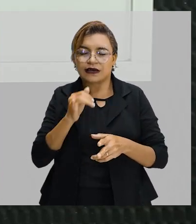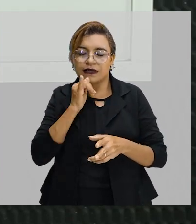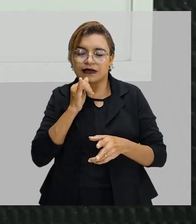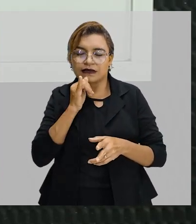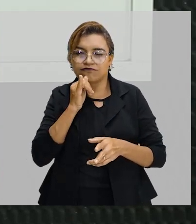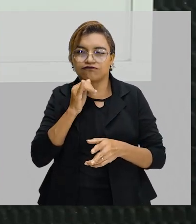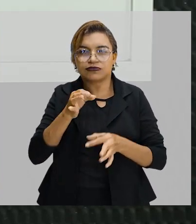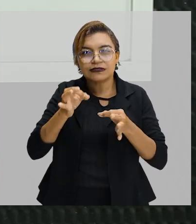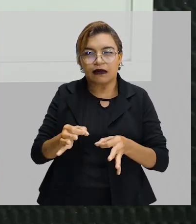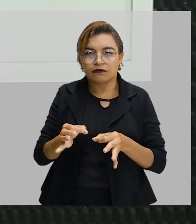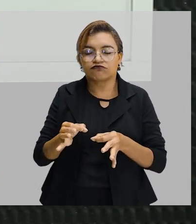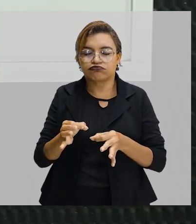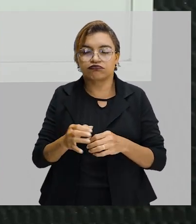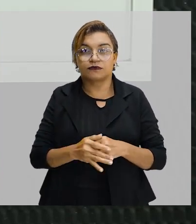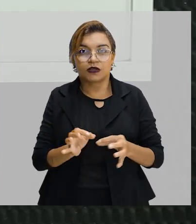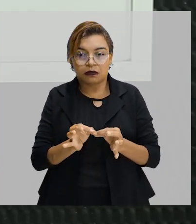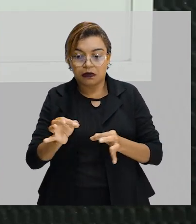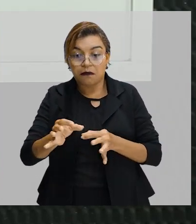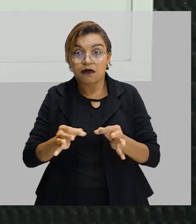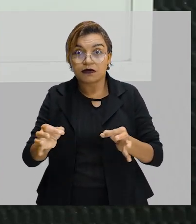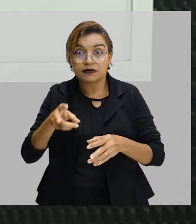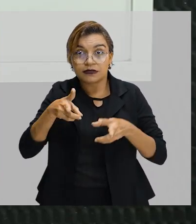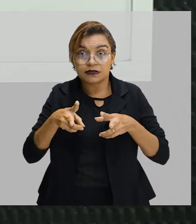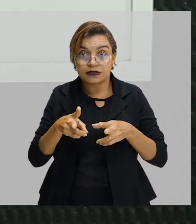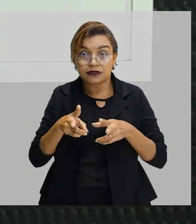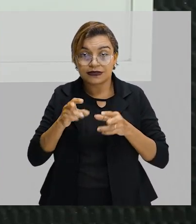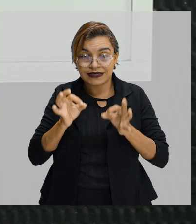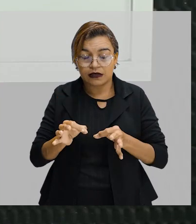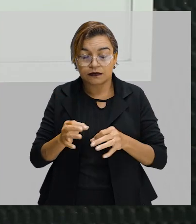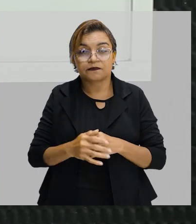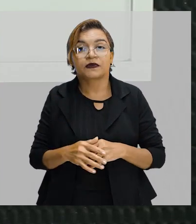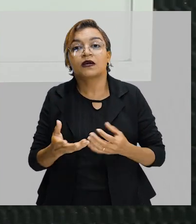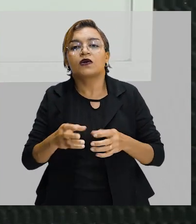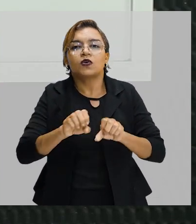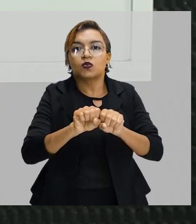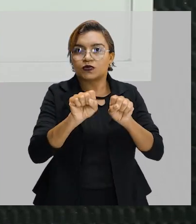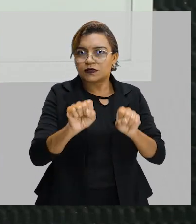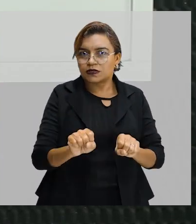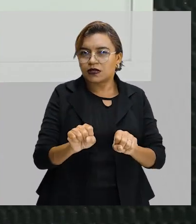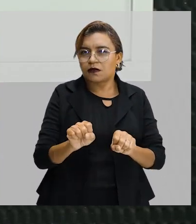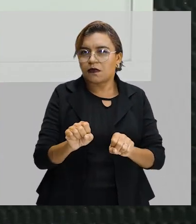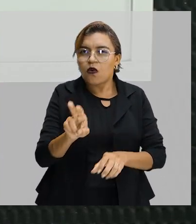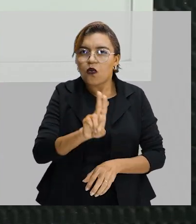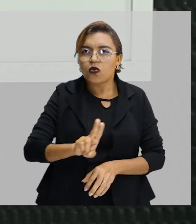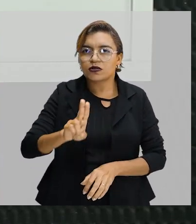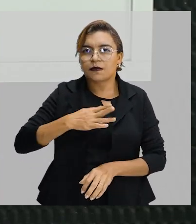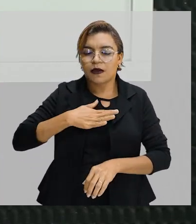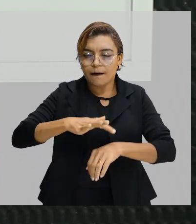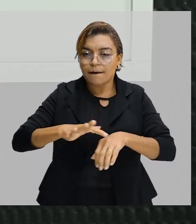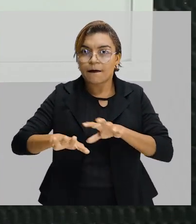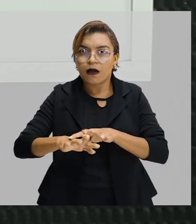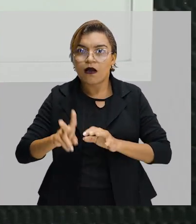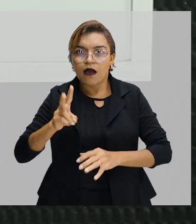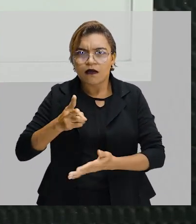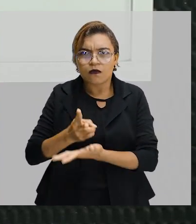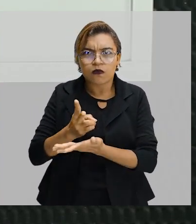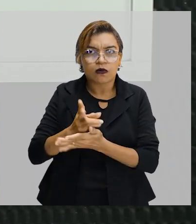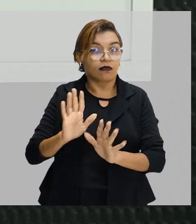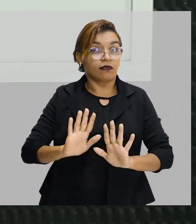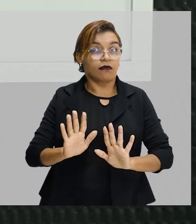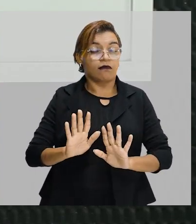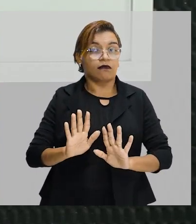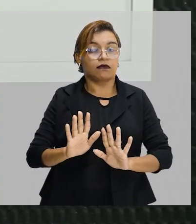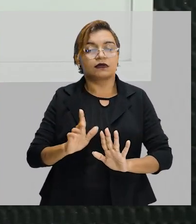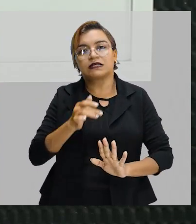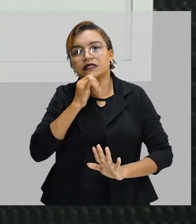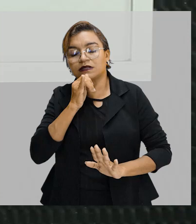ok? Mas preste bem atenção. Esse sistema que eu estou fazendo aqui com as minhas mãos não é um sistema conservativo, porque